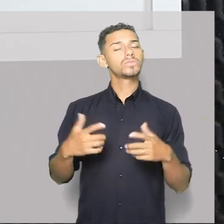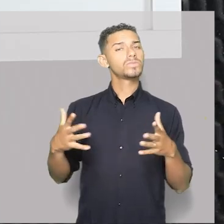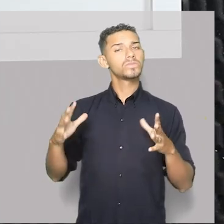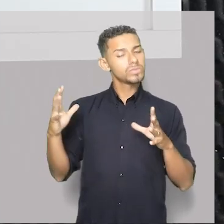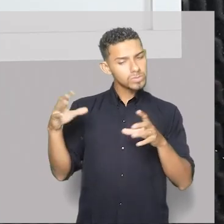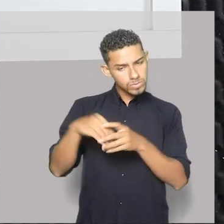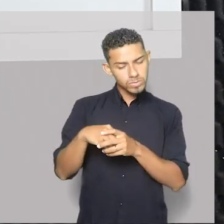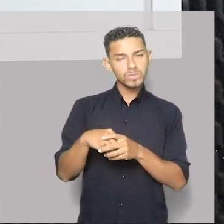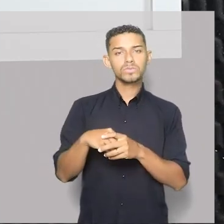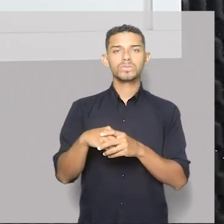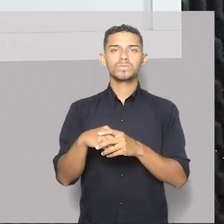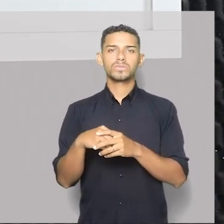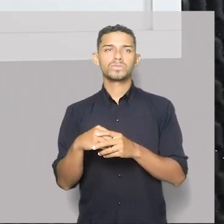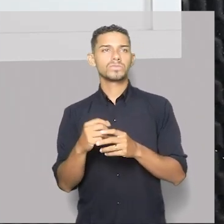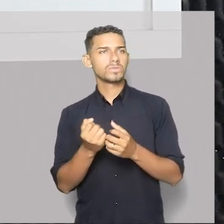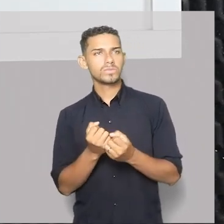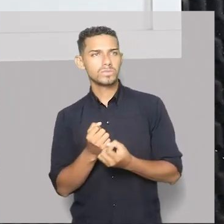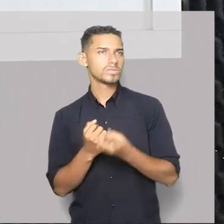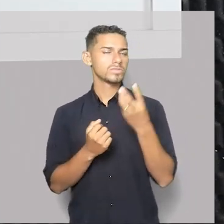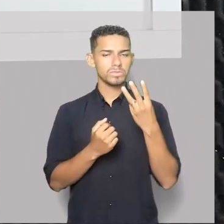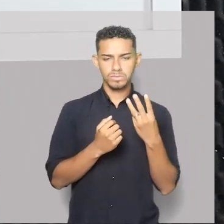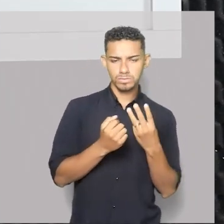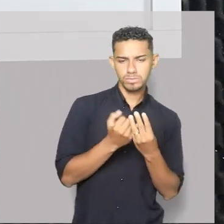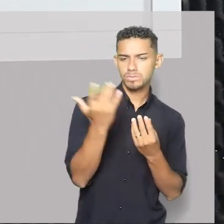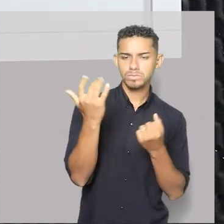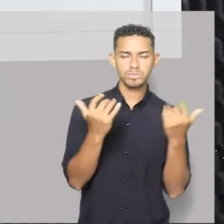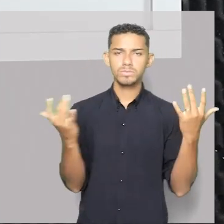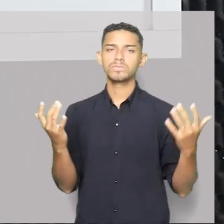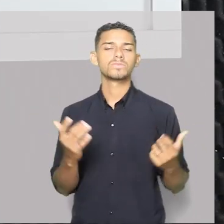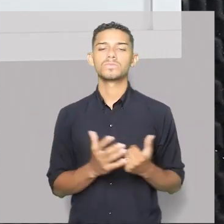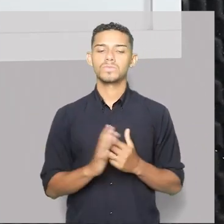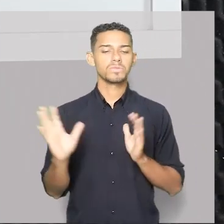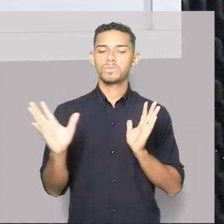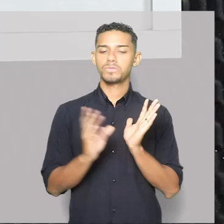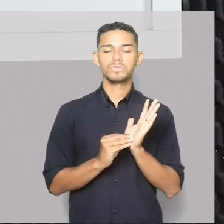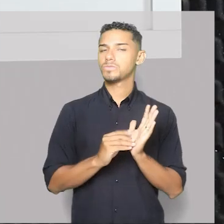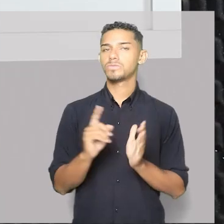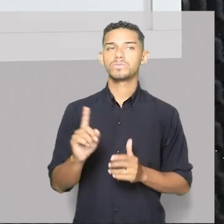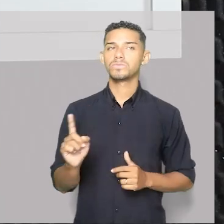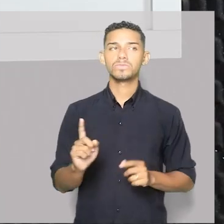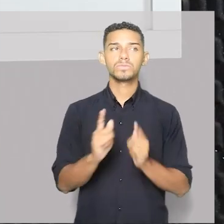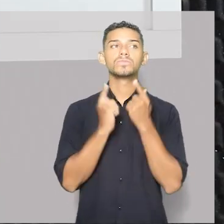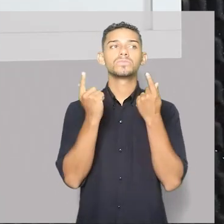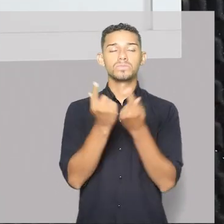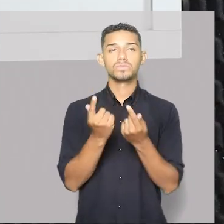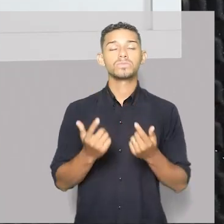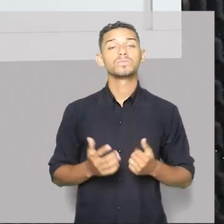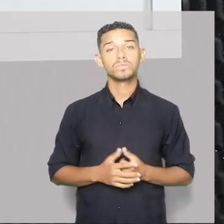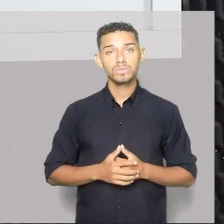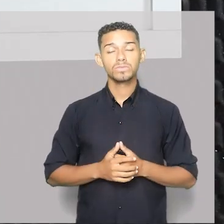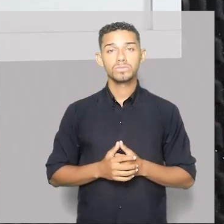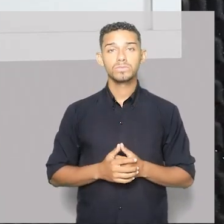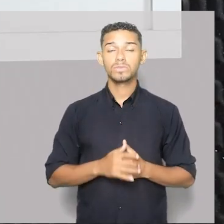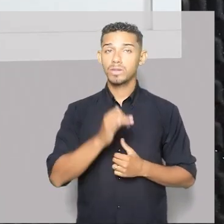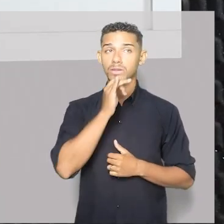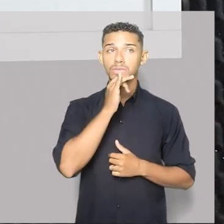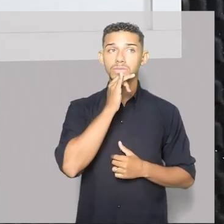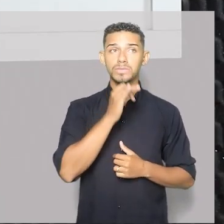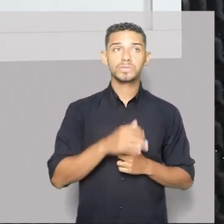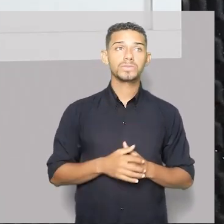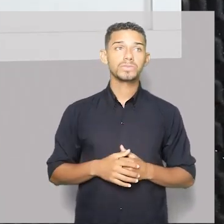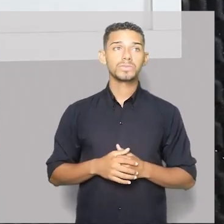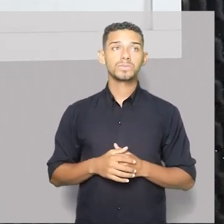entre 2 indivíduos, 3 indivíduos, ele não vai ser incluído nesse grupo que a gente vai montar.